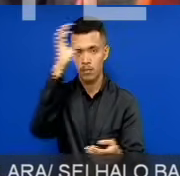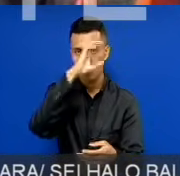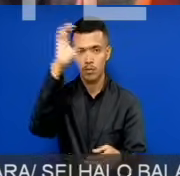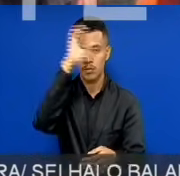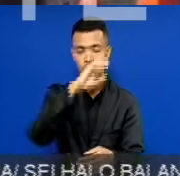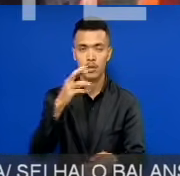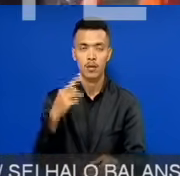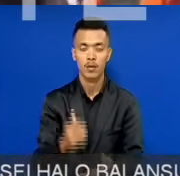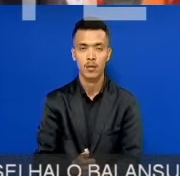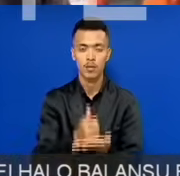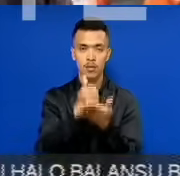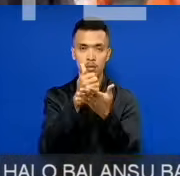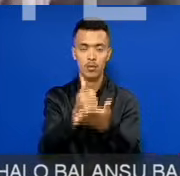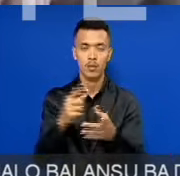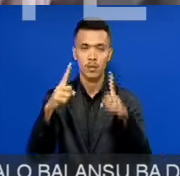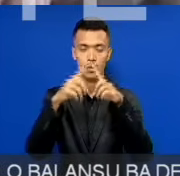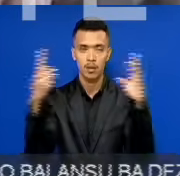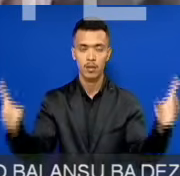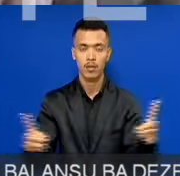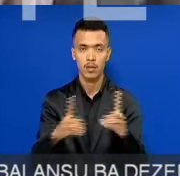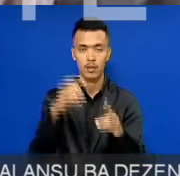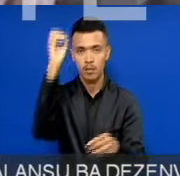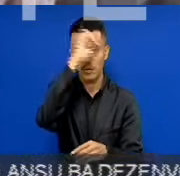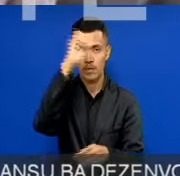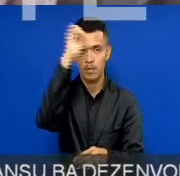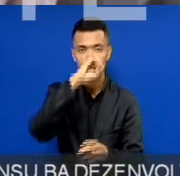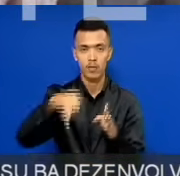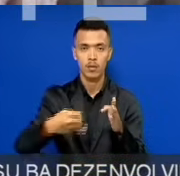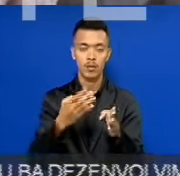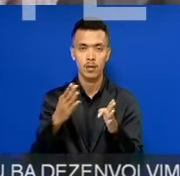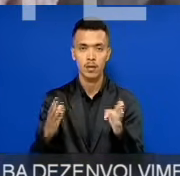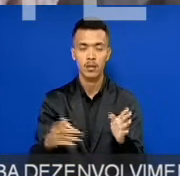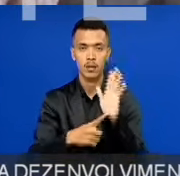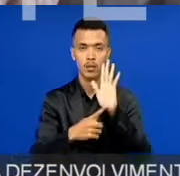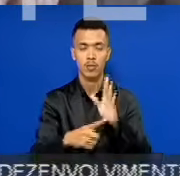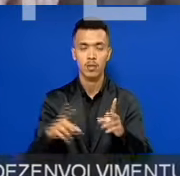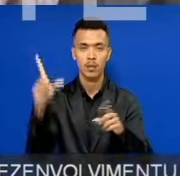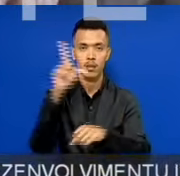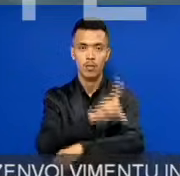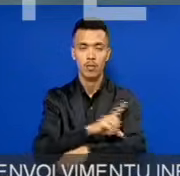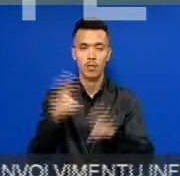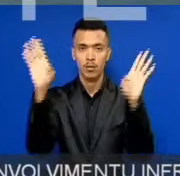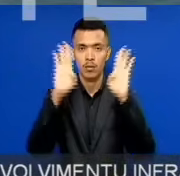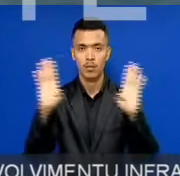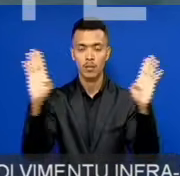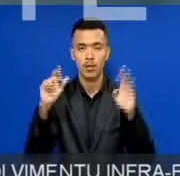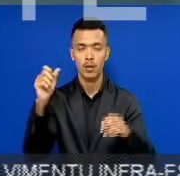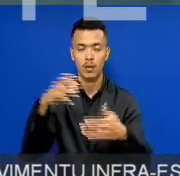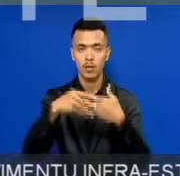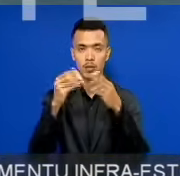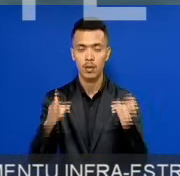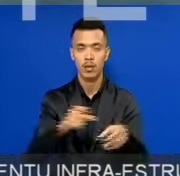buka solução ba acontecimento dene. Observação Artetel ia treino nota. Ia loron domingo, né? Autoridade local no